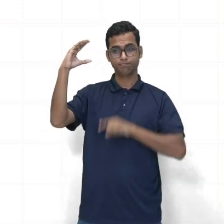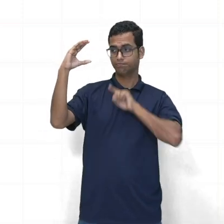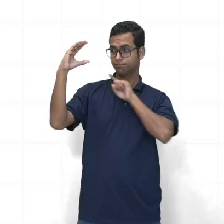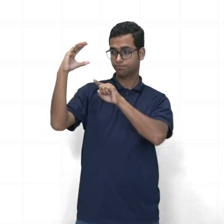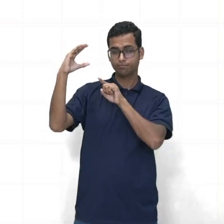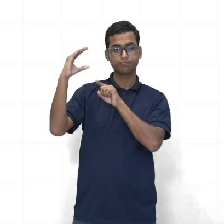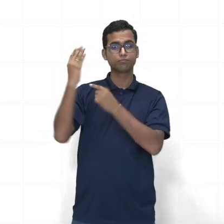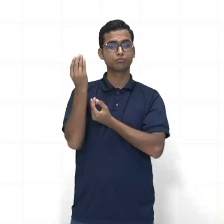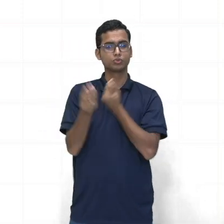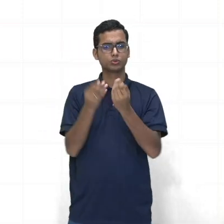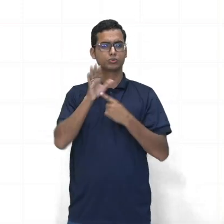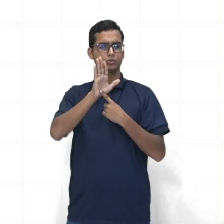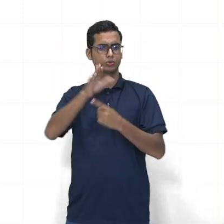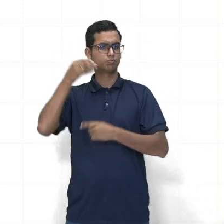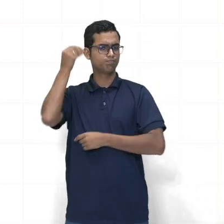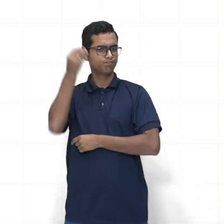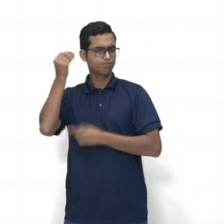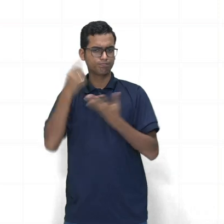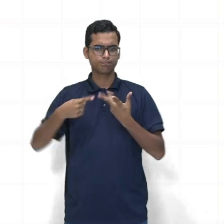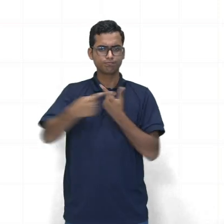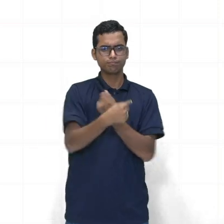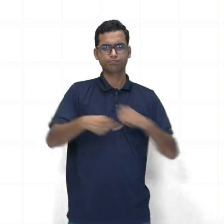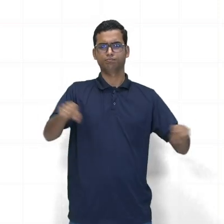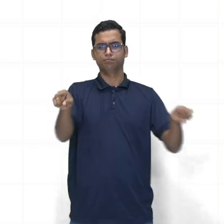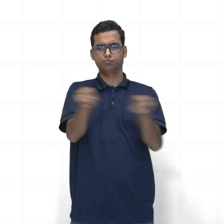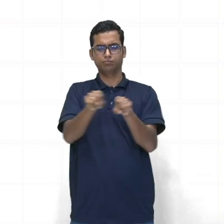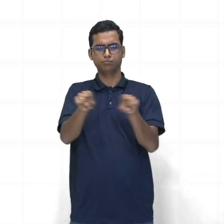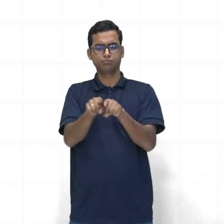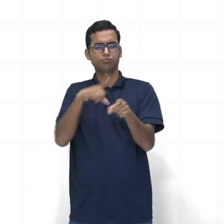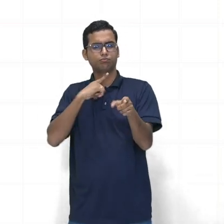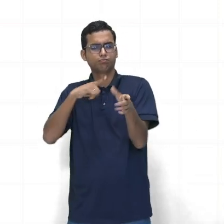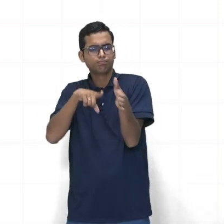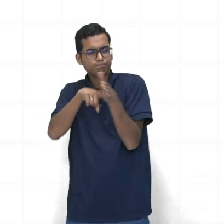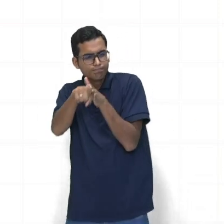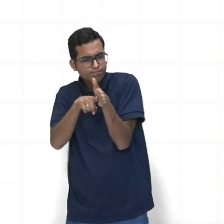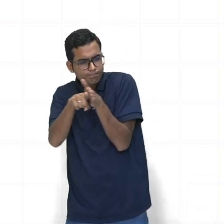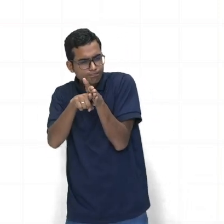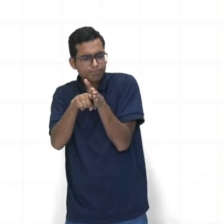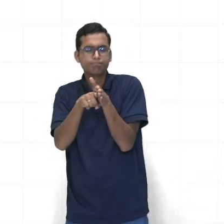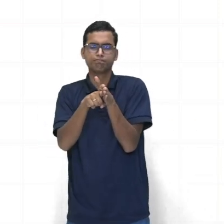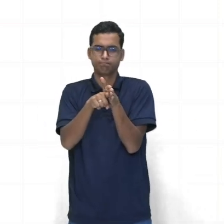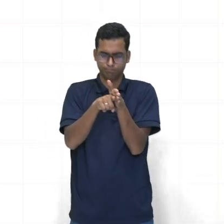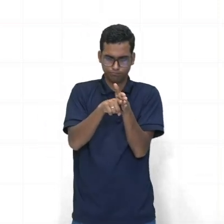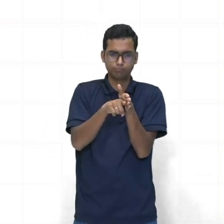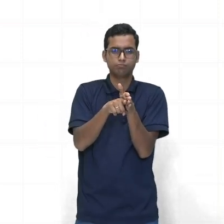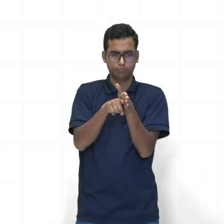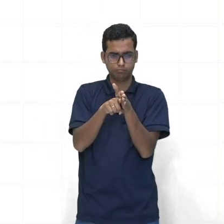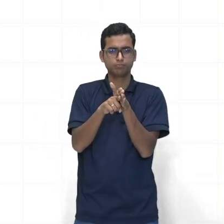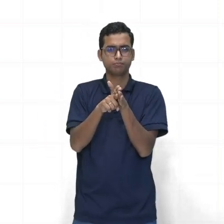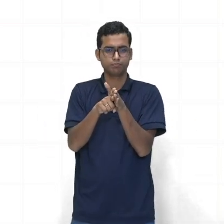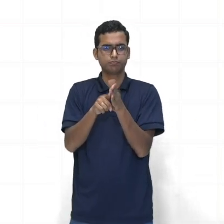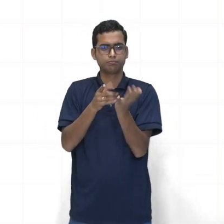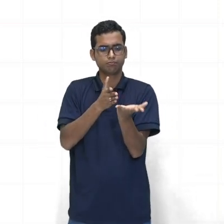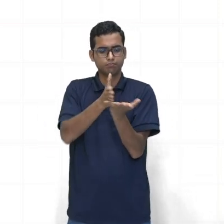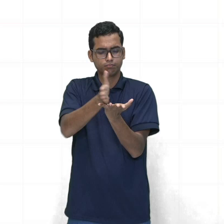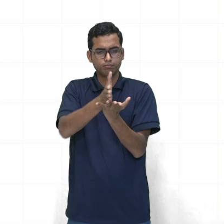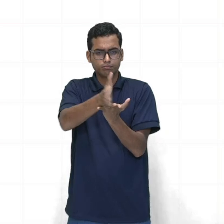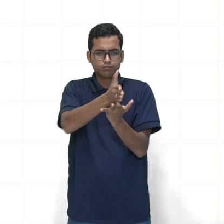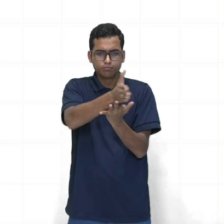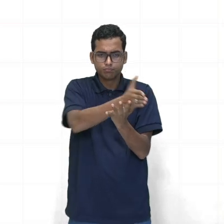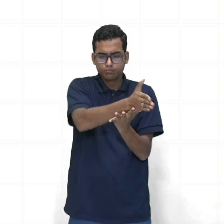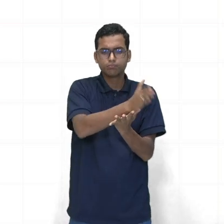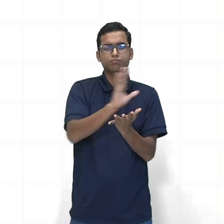por experimentos. Haverá ali a pesquisa, a busca por determinadas situações